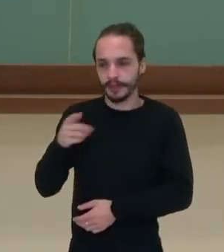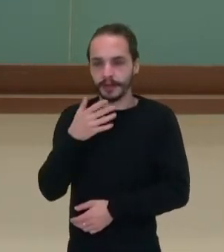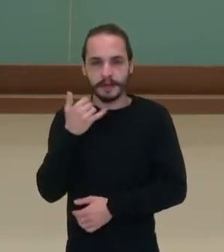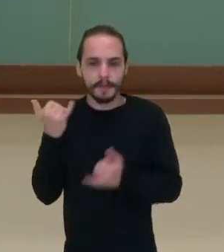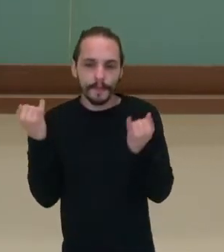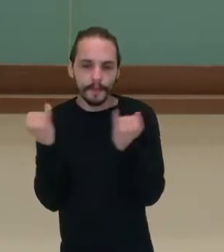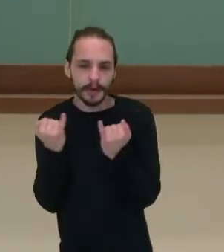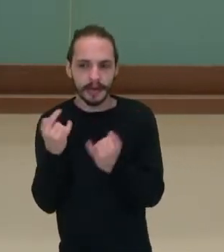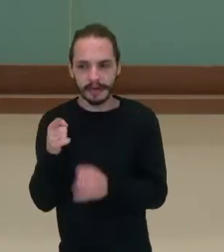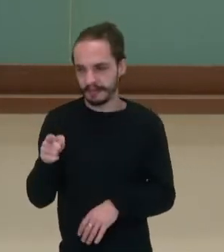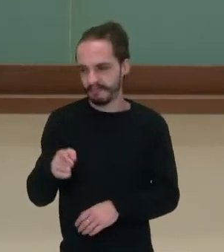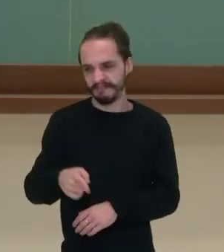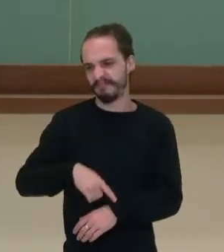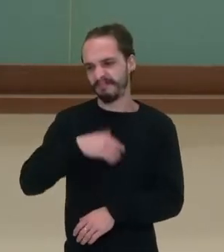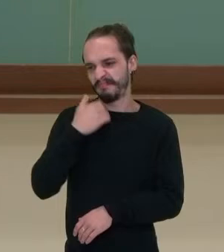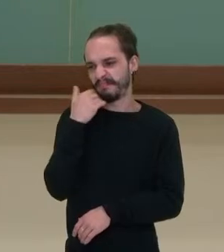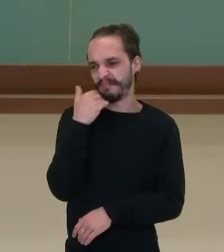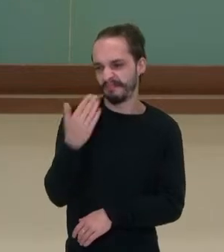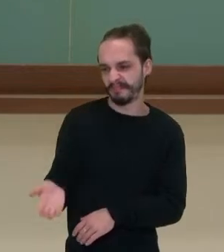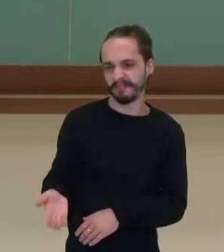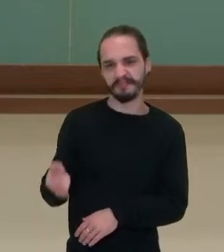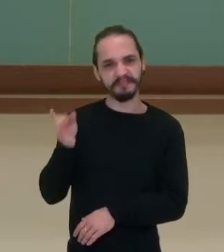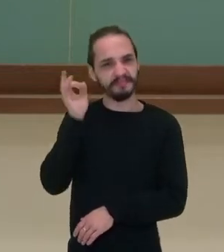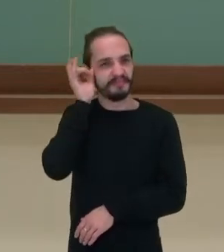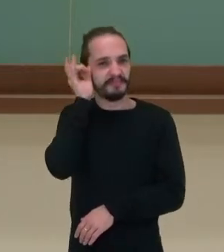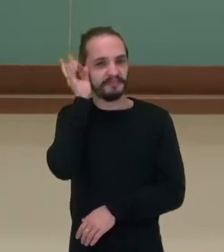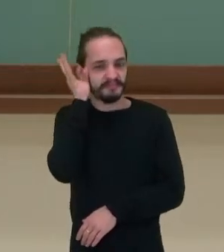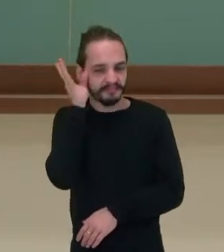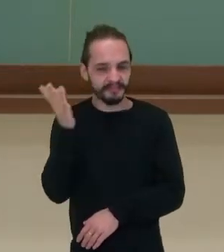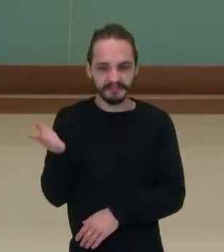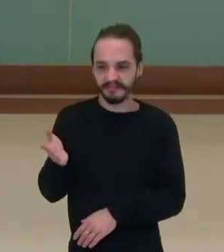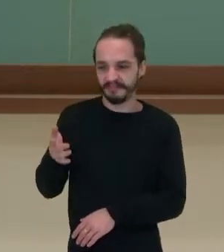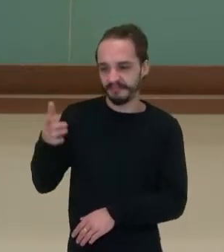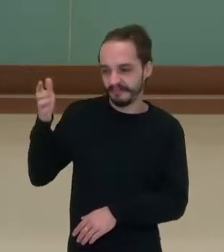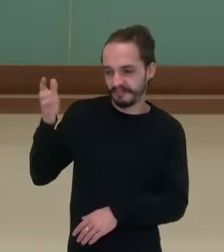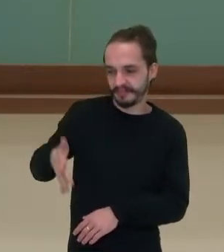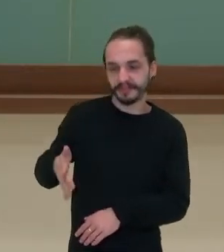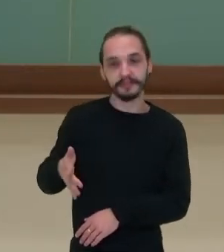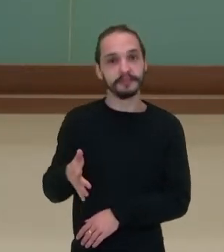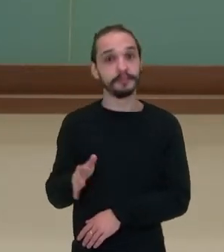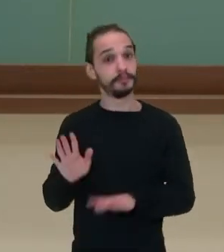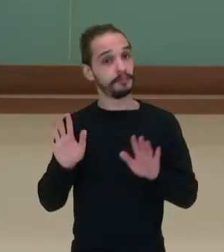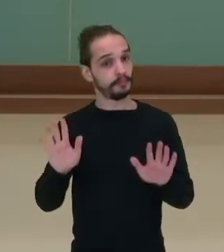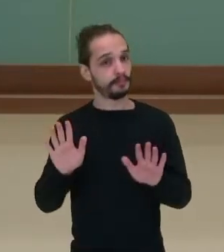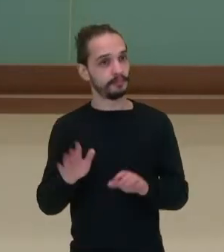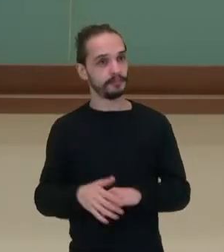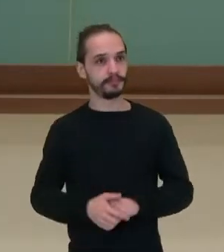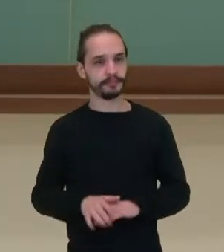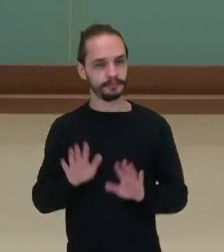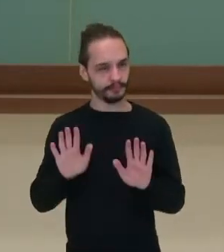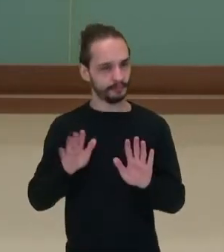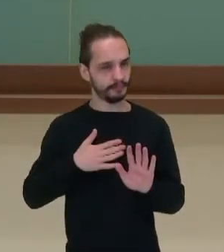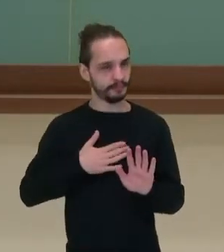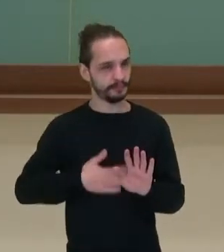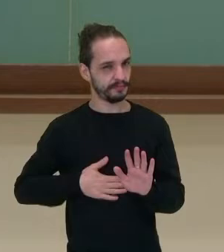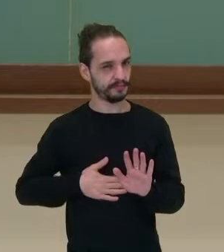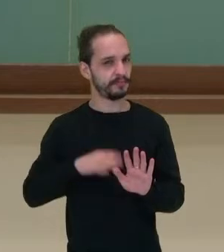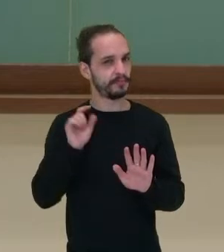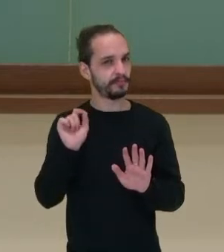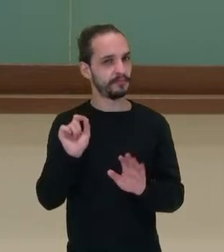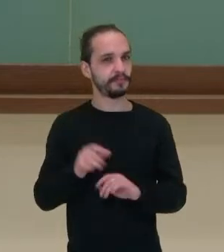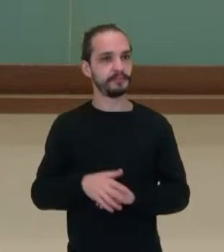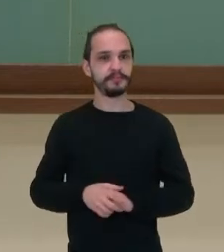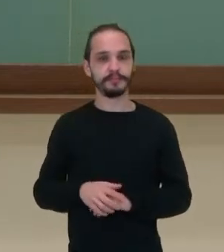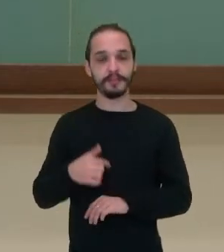fala, você vai levar um couro, o pessoal, né, o mais magrinho. Mas você vai pensar assim, não, mas calma aí. Agora eu vou fazer o